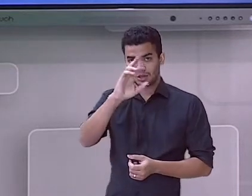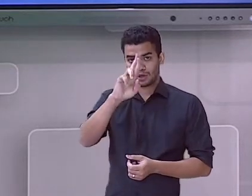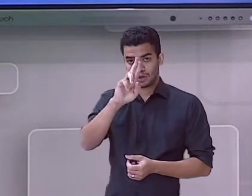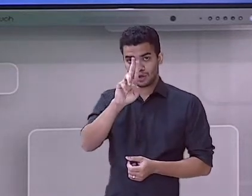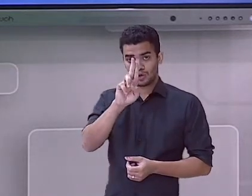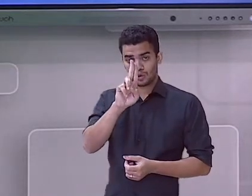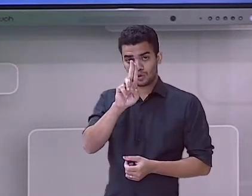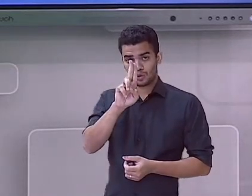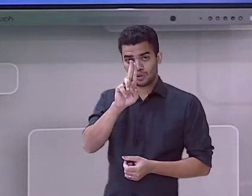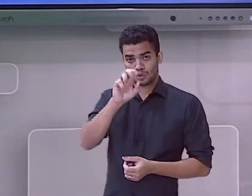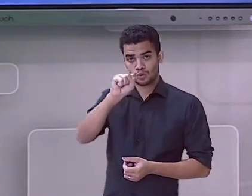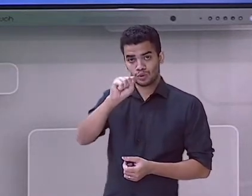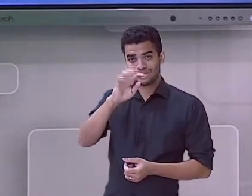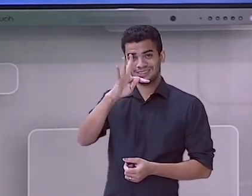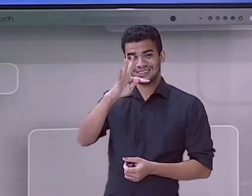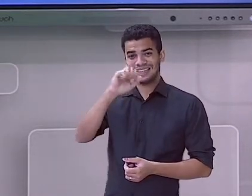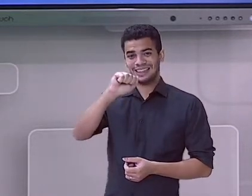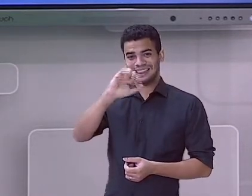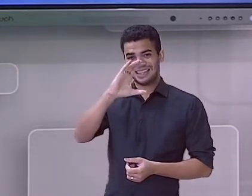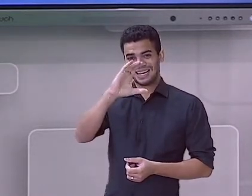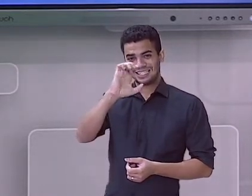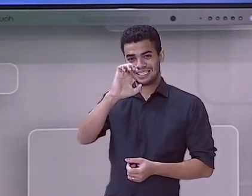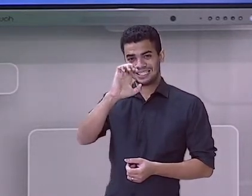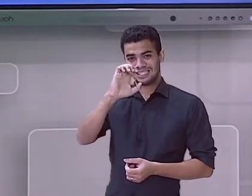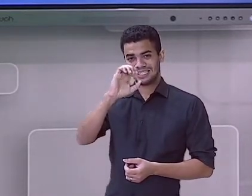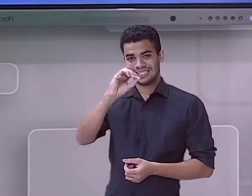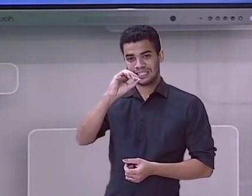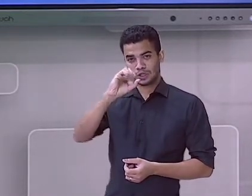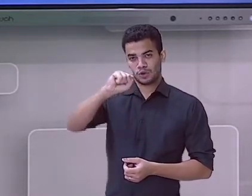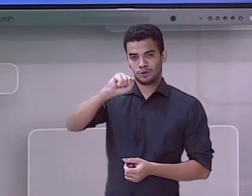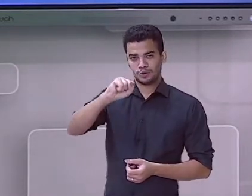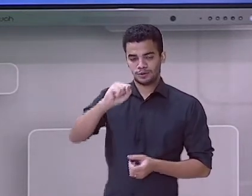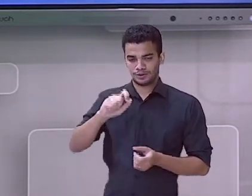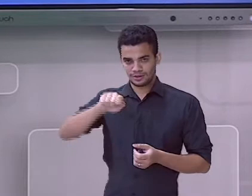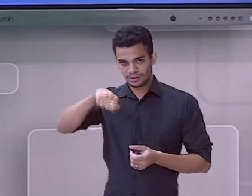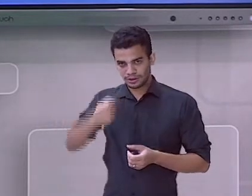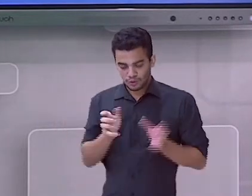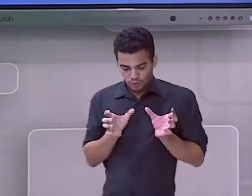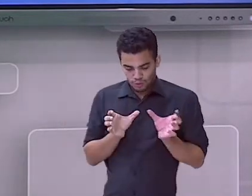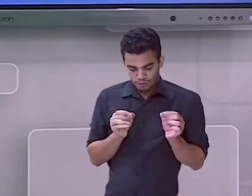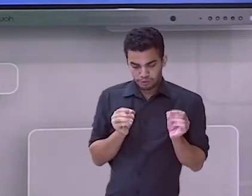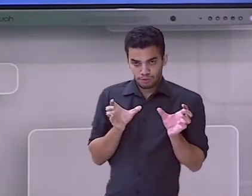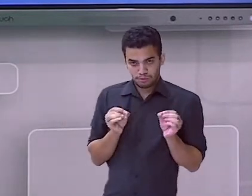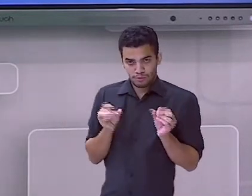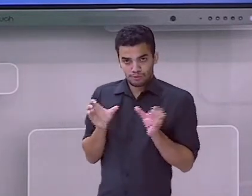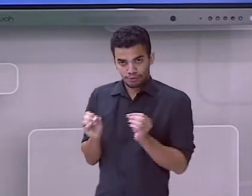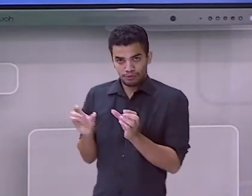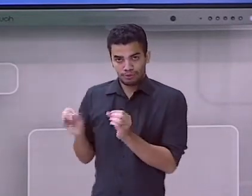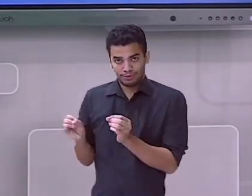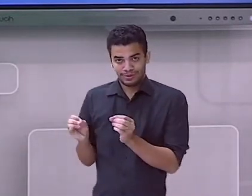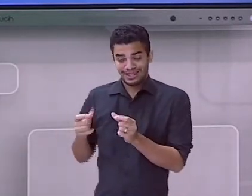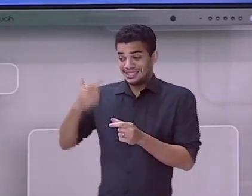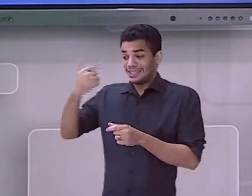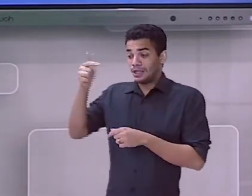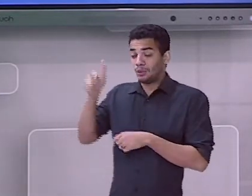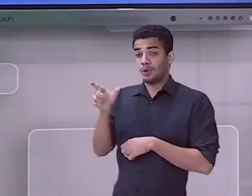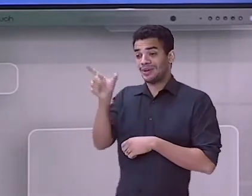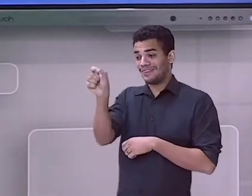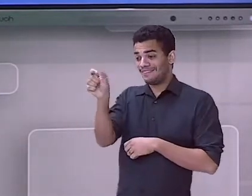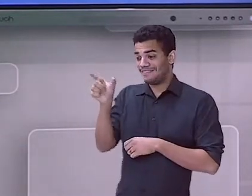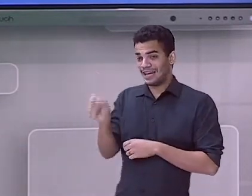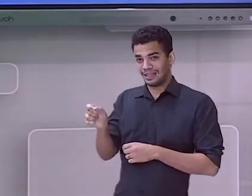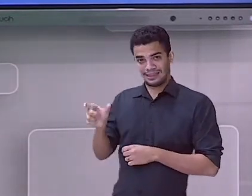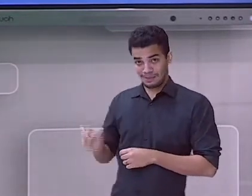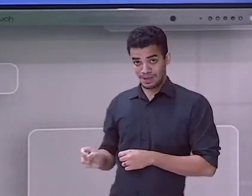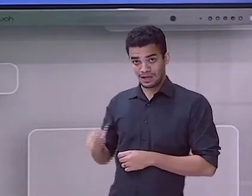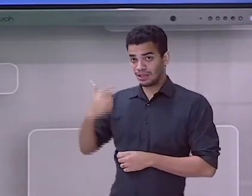Eles não têm vértebras, mas têm um exoesqueleto de proteção que vai conseguir estruturar todo